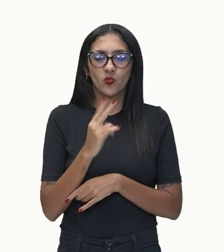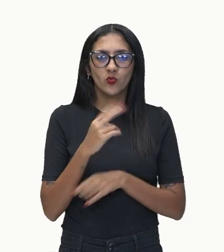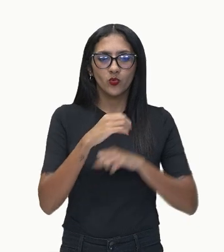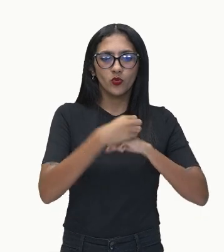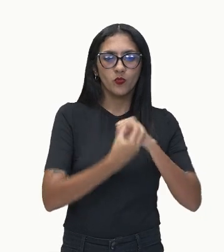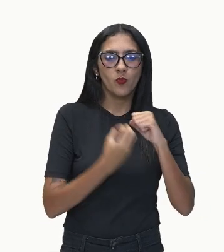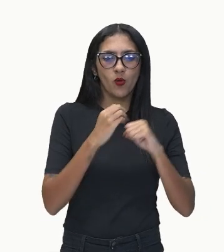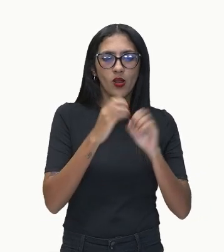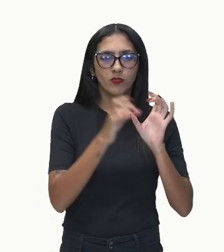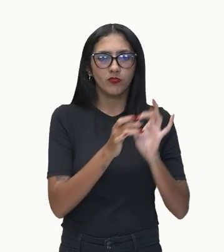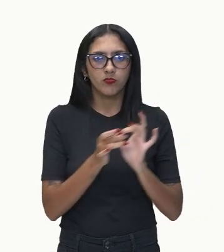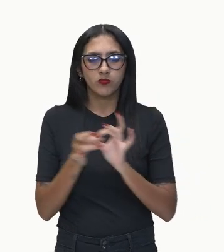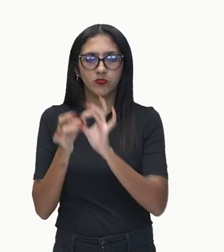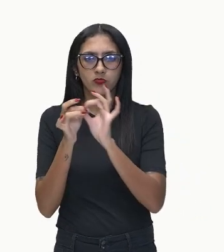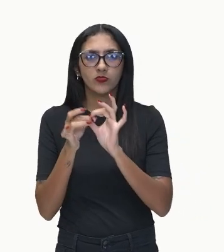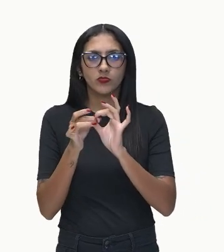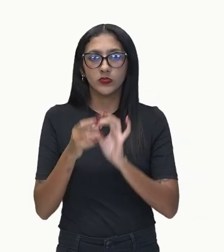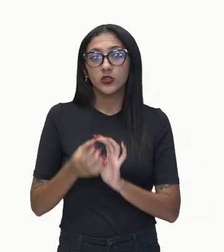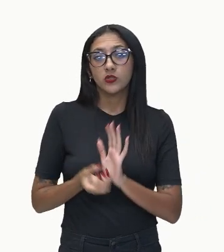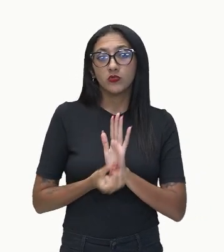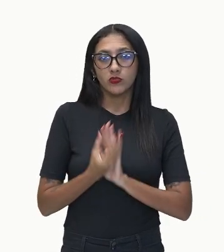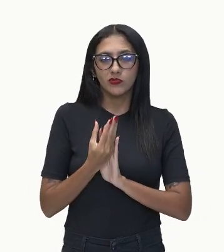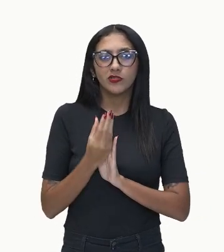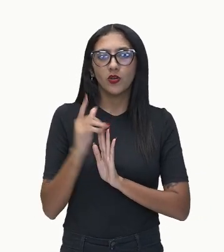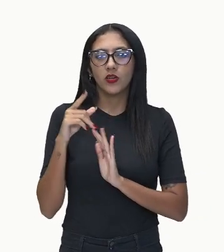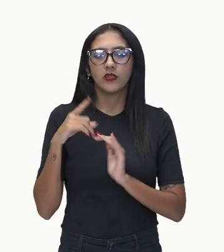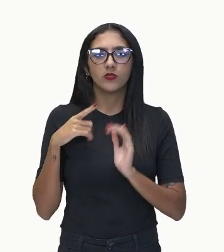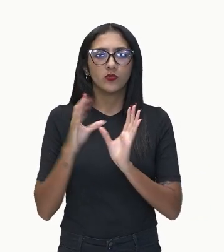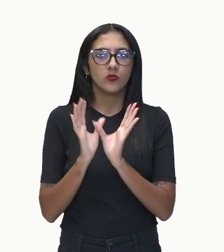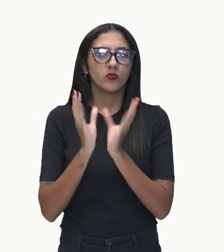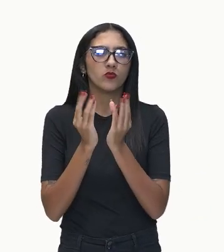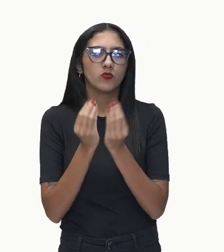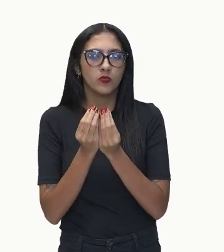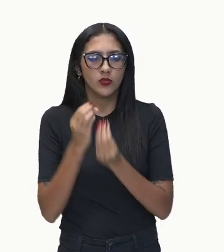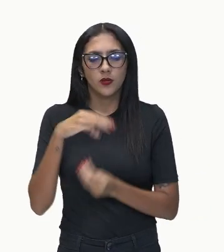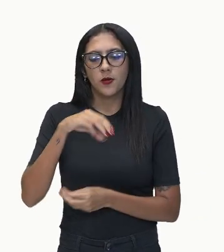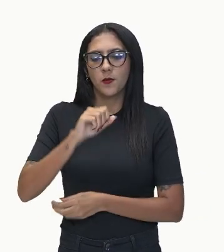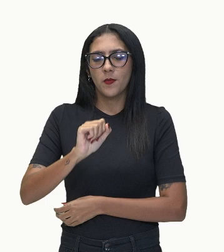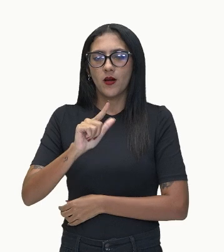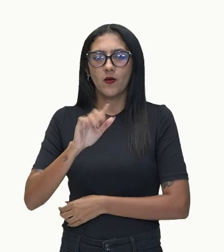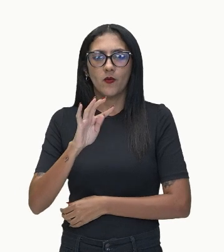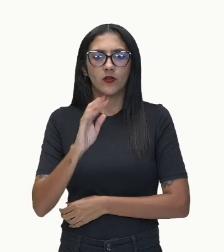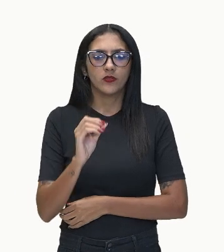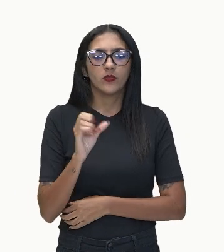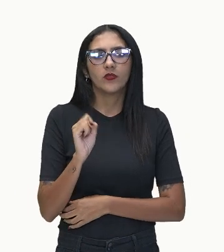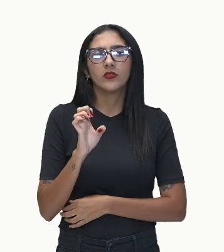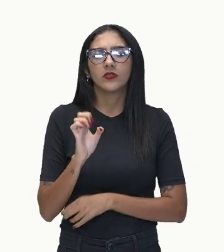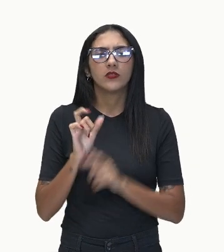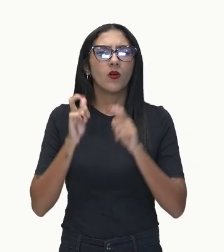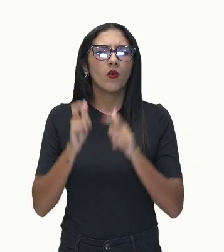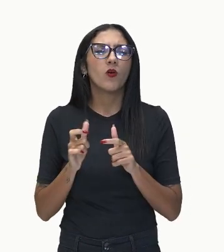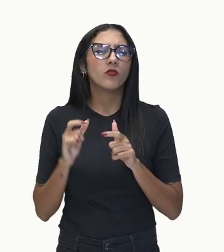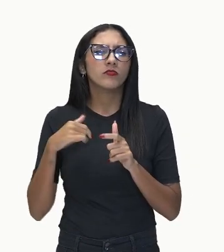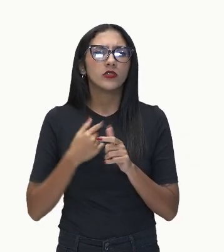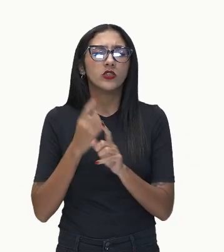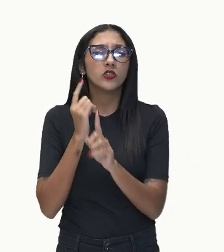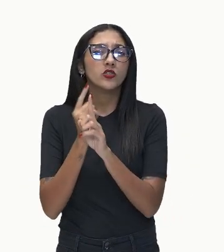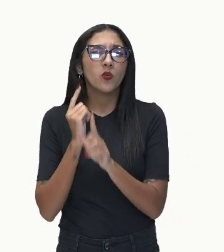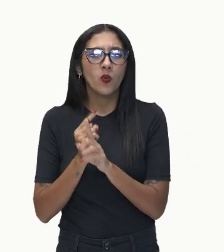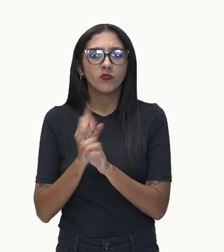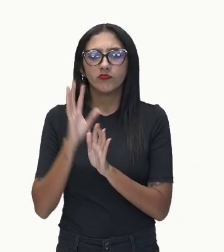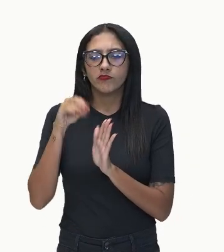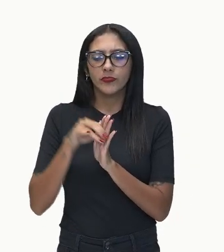a maltose. Então, a maltose ela é encontrada nas bebidas alcoólicas, é o